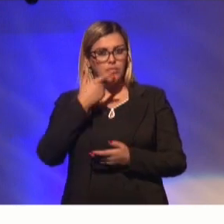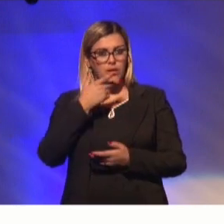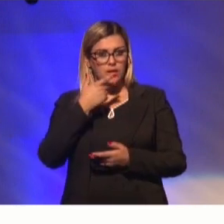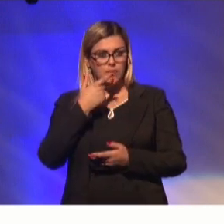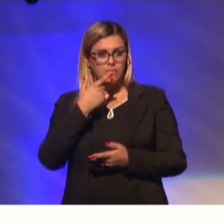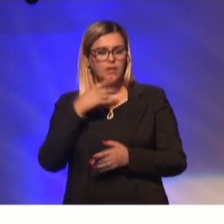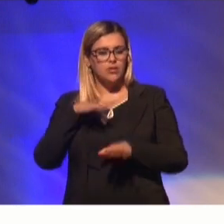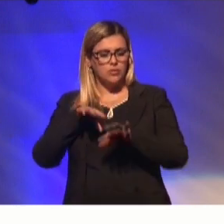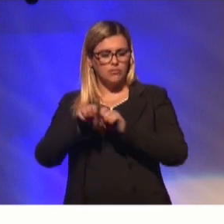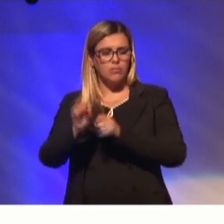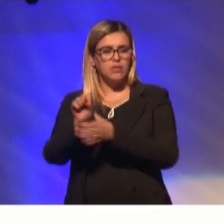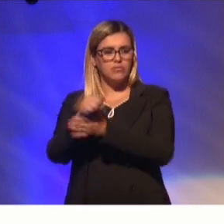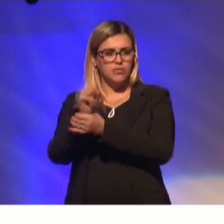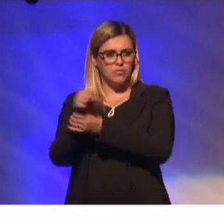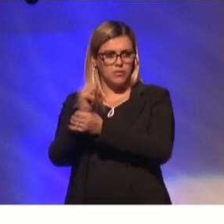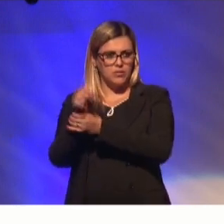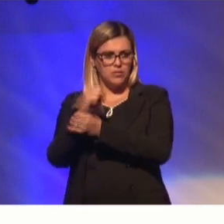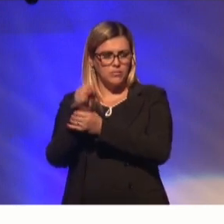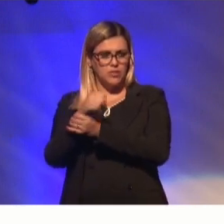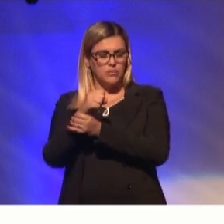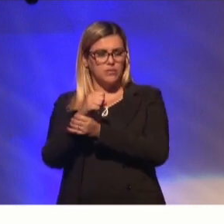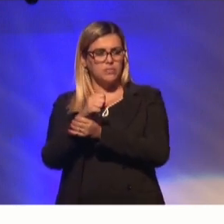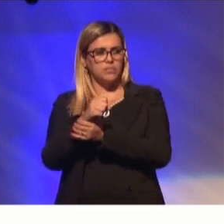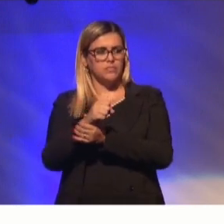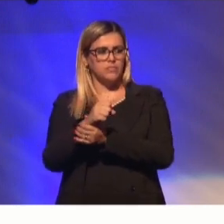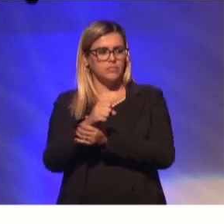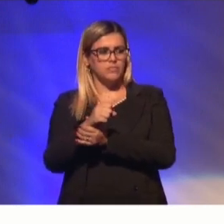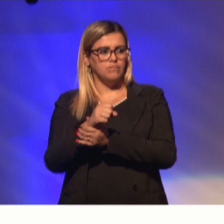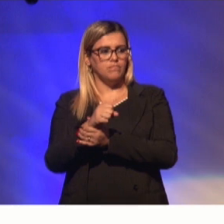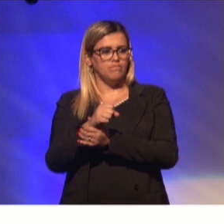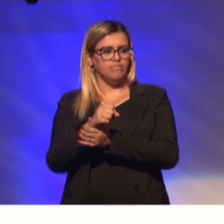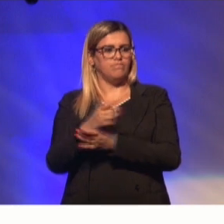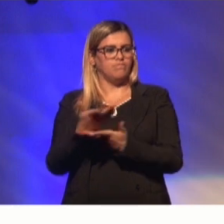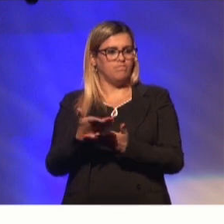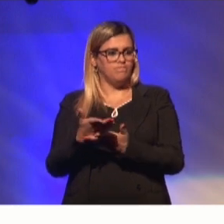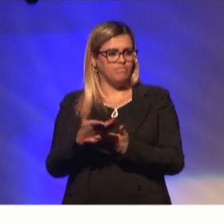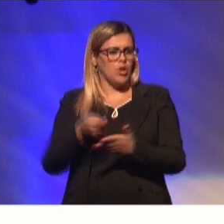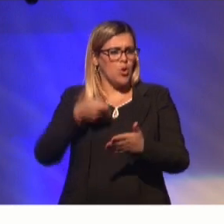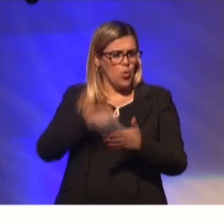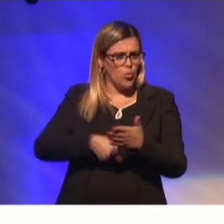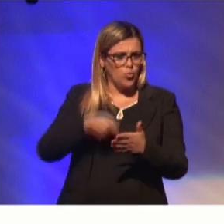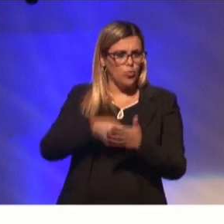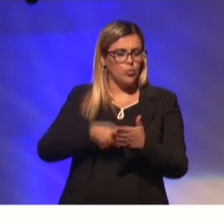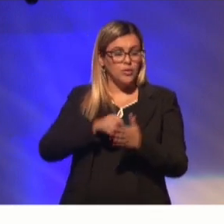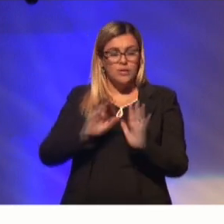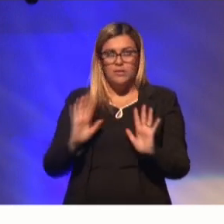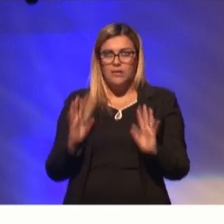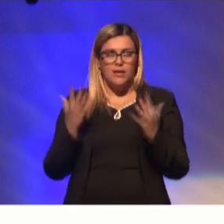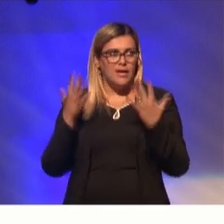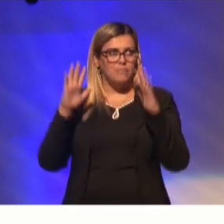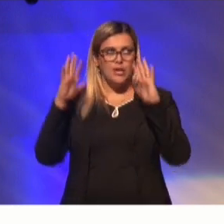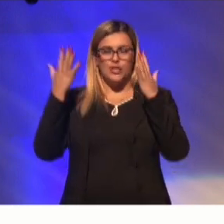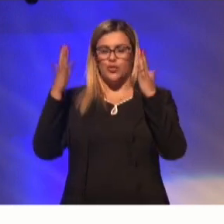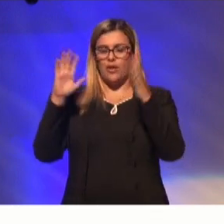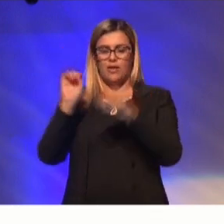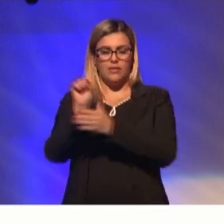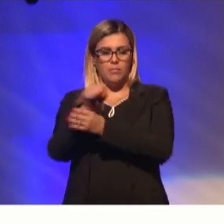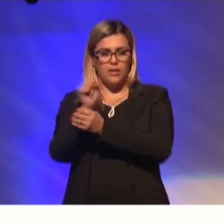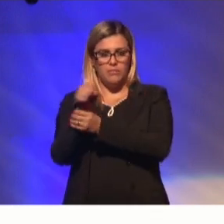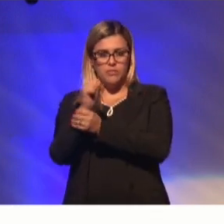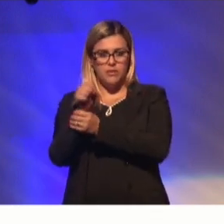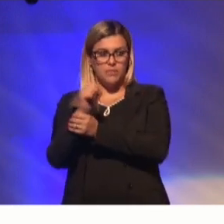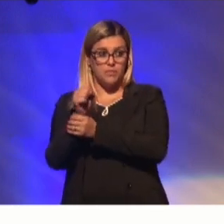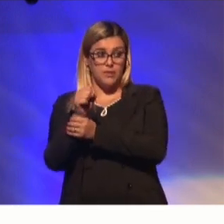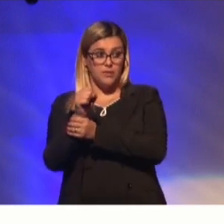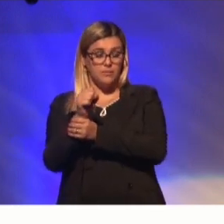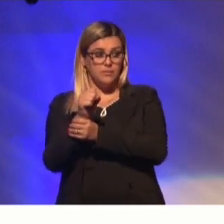sou fisioterapeuta de formação, atuo, milito, sou apaixonado pela fisioterapia. É algo assim